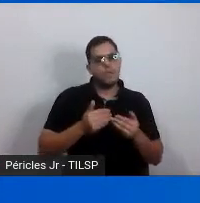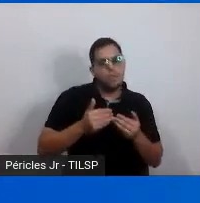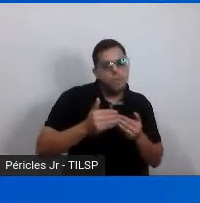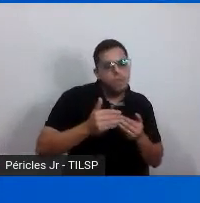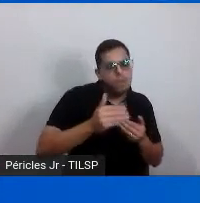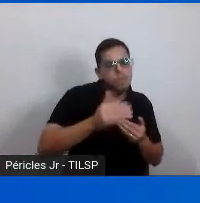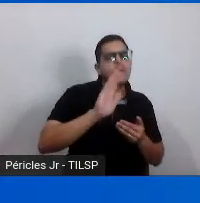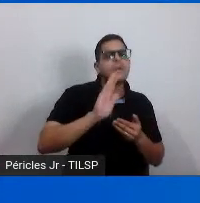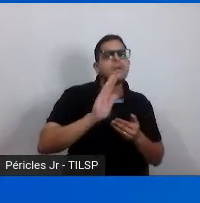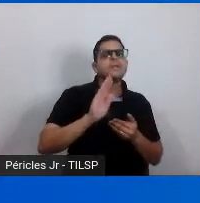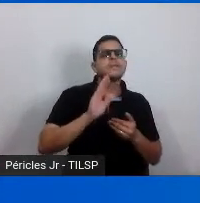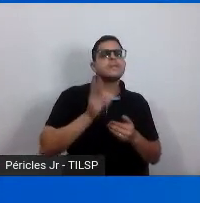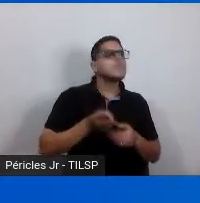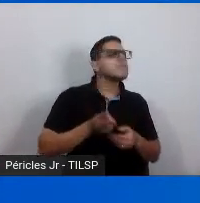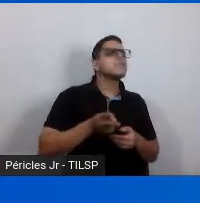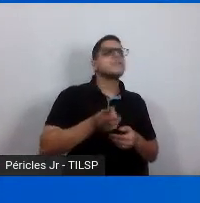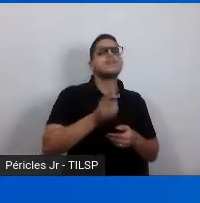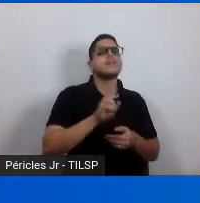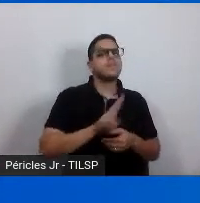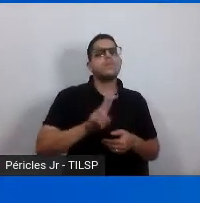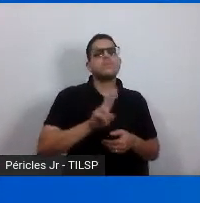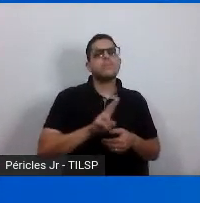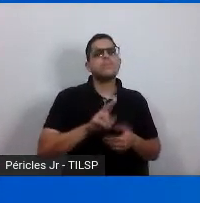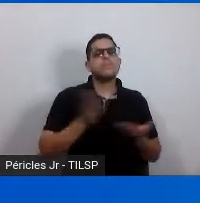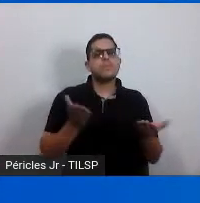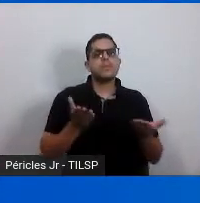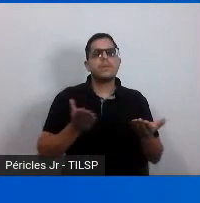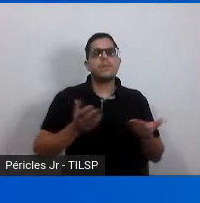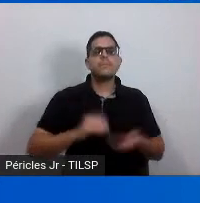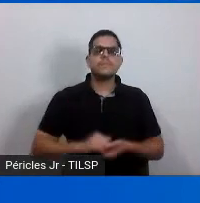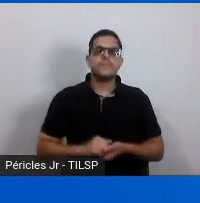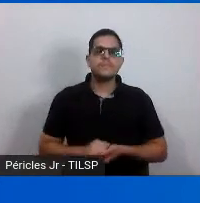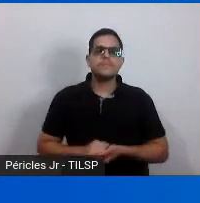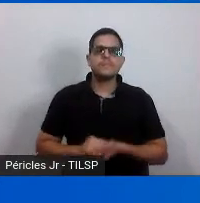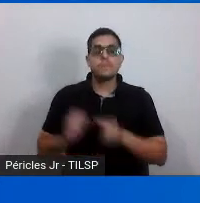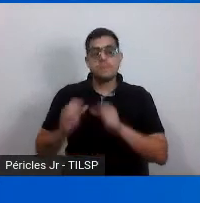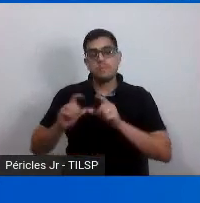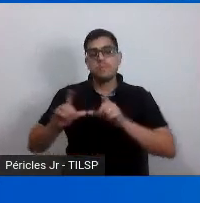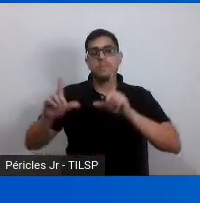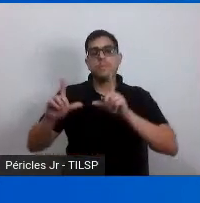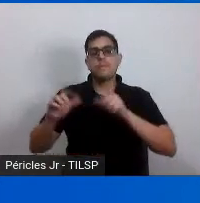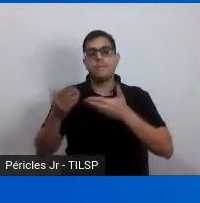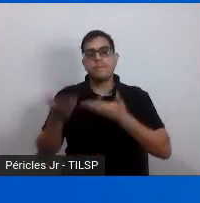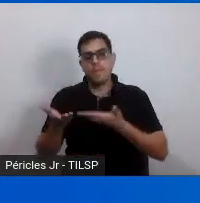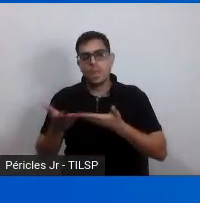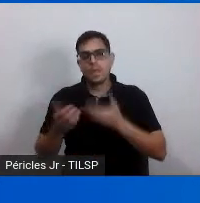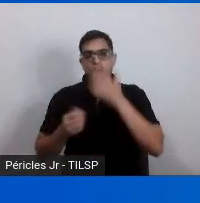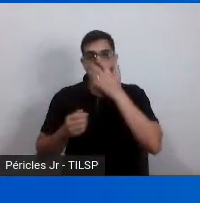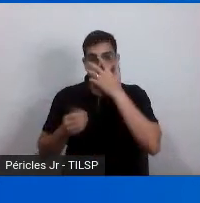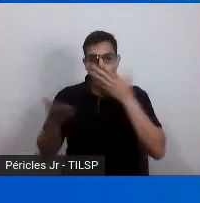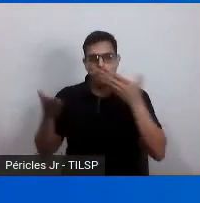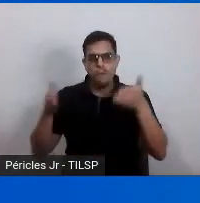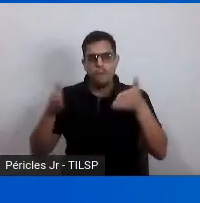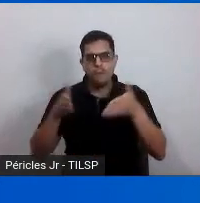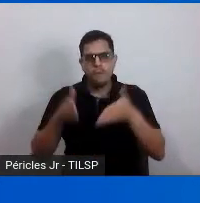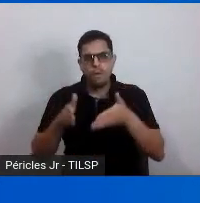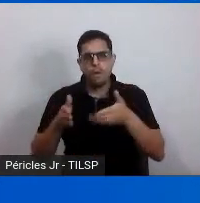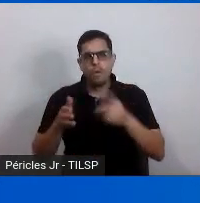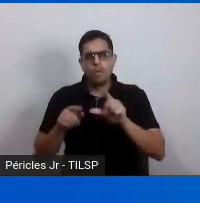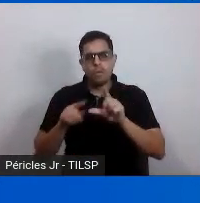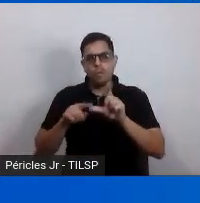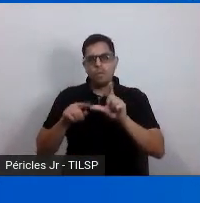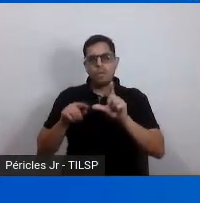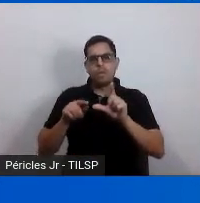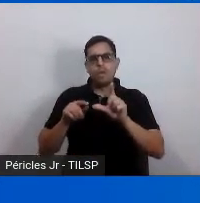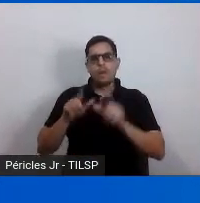mediando o processo educacionais eu vou trazer algum foco no que o letramento digital permite